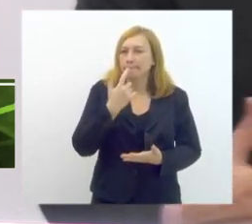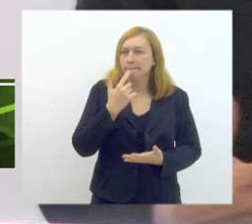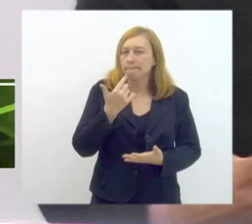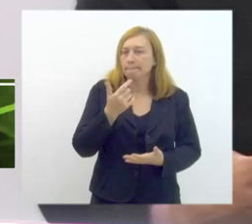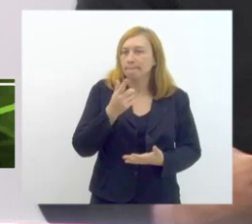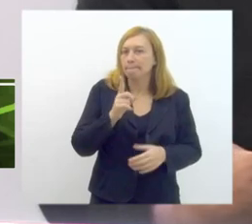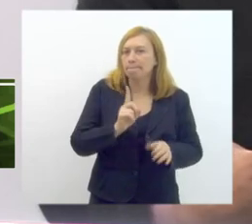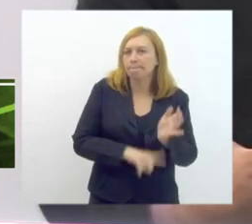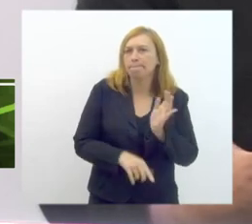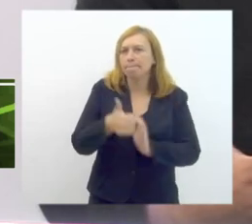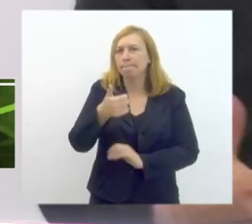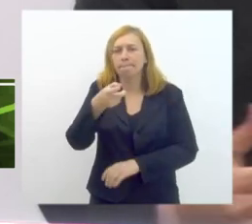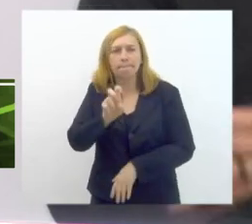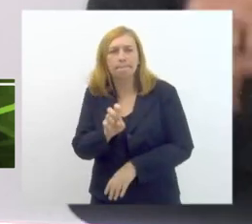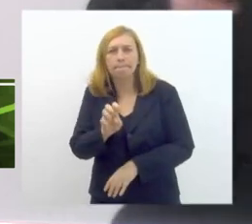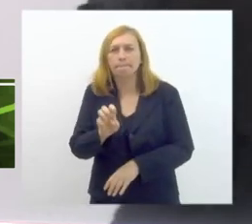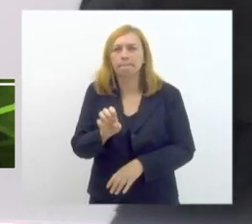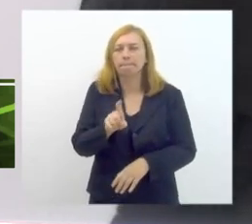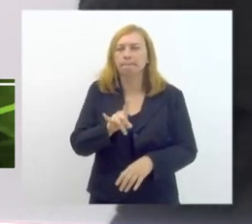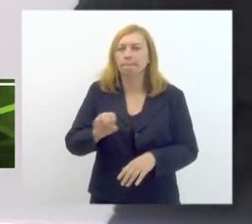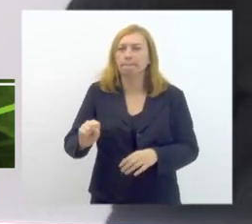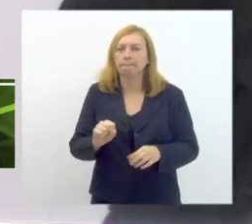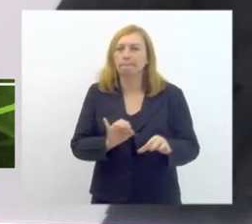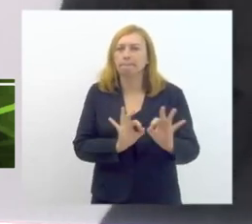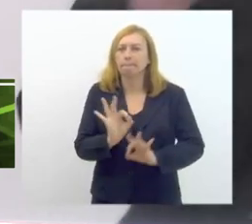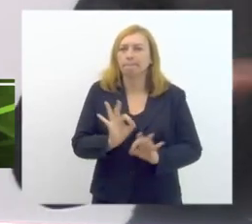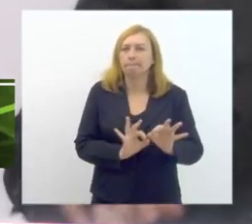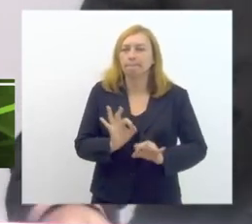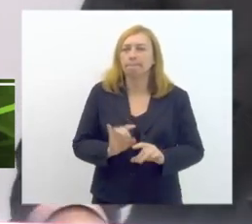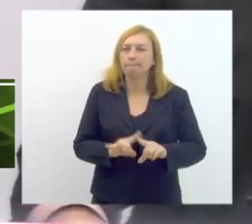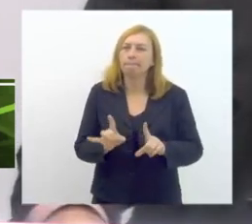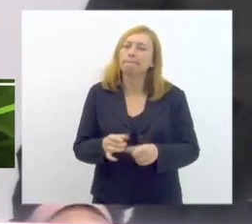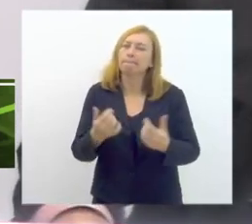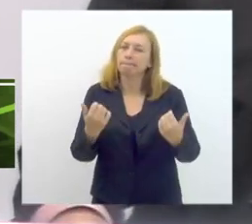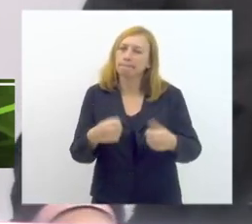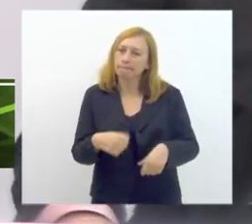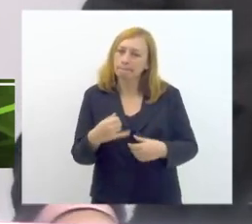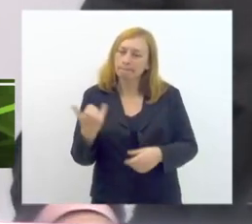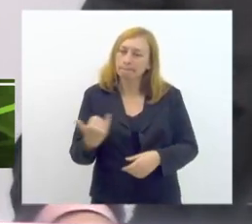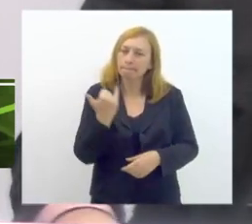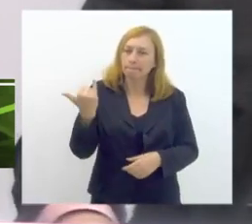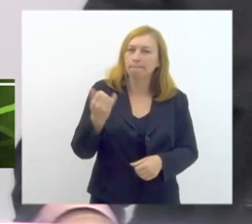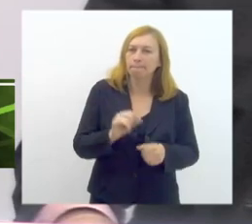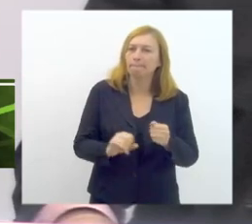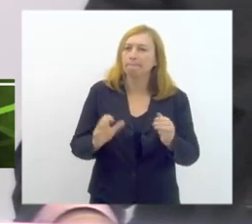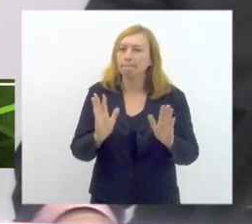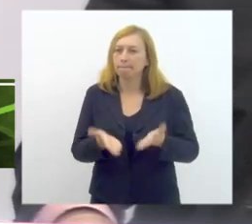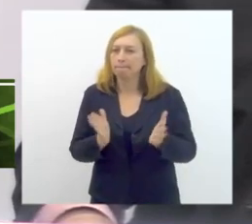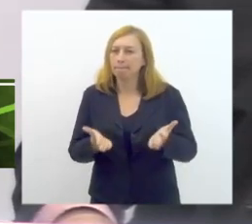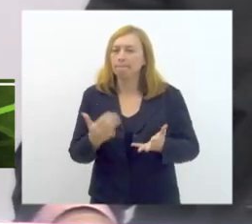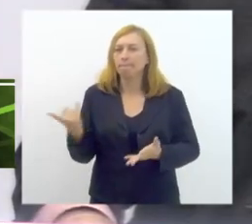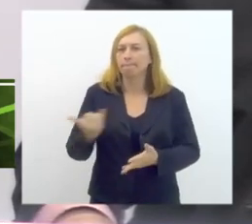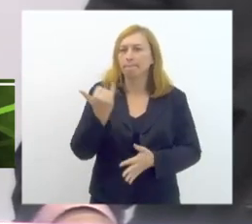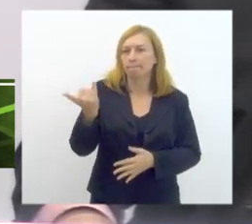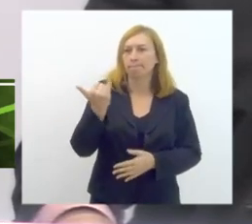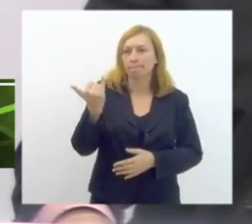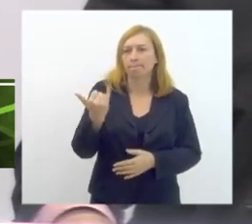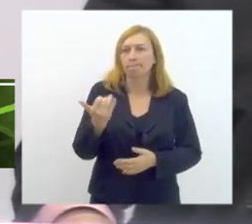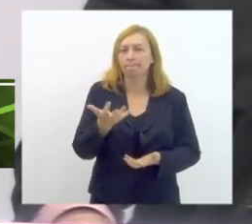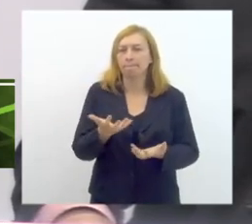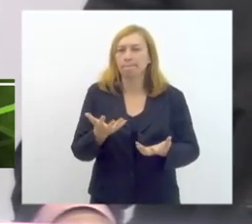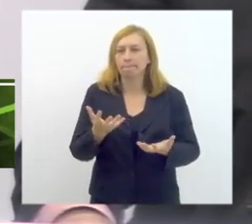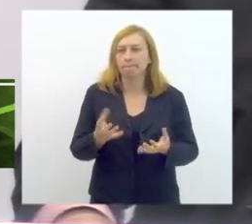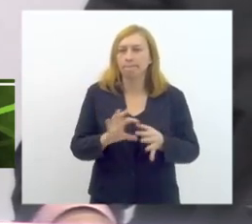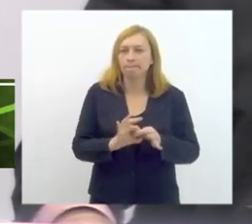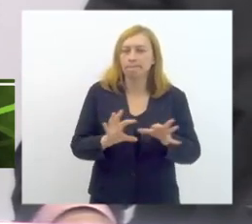15 dias para a organização, mas se fez necessário que fosse agora, importante isso. Quero aqui